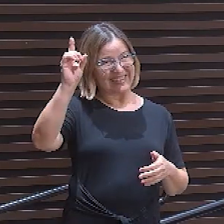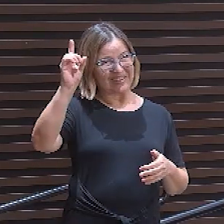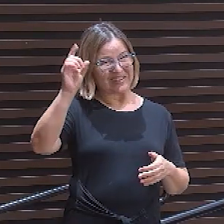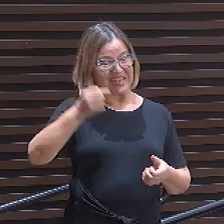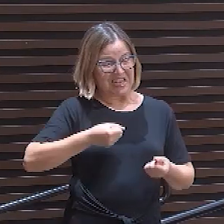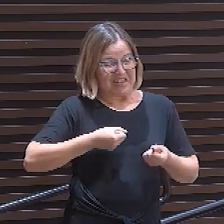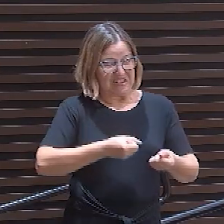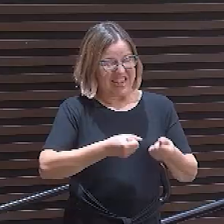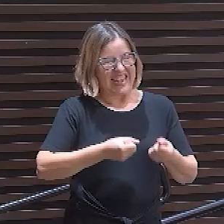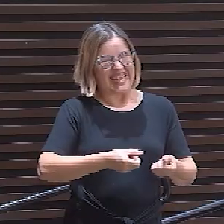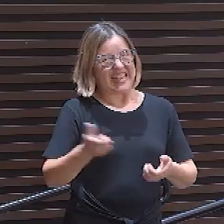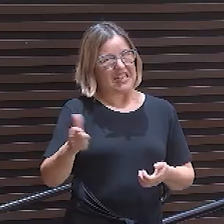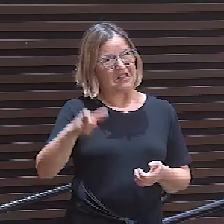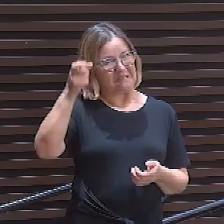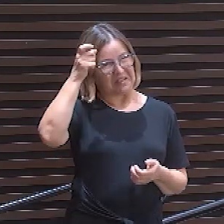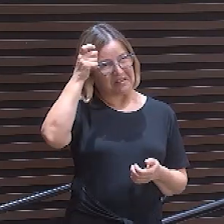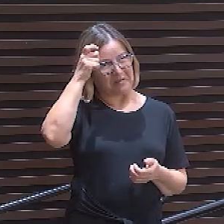diabo.